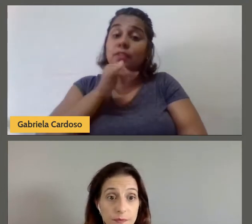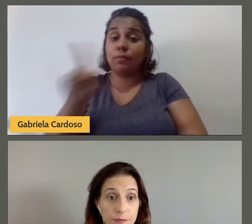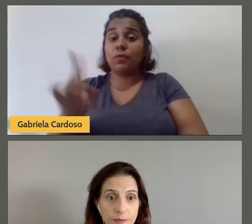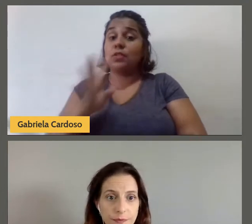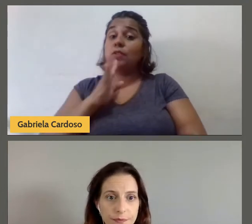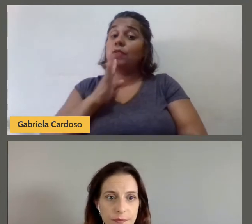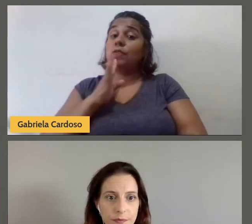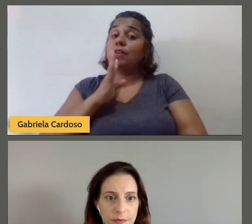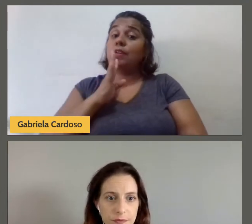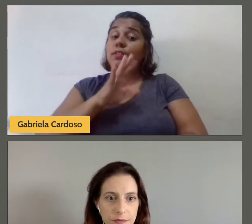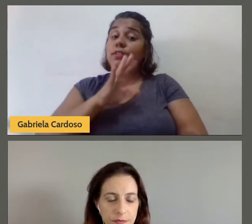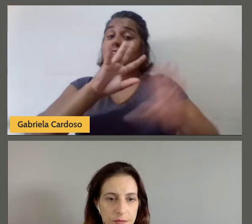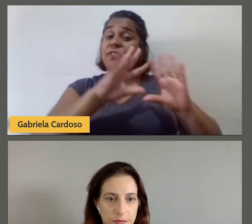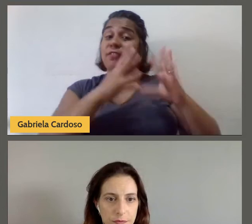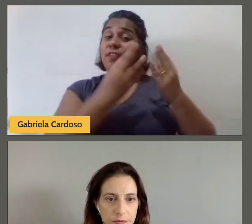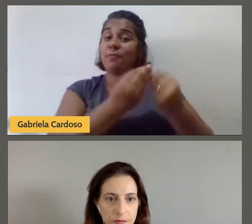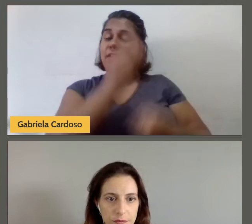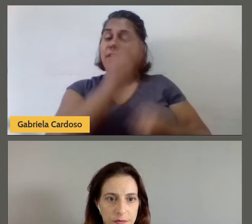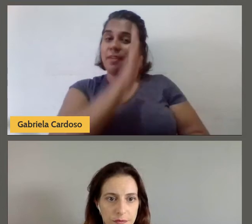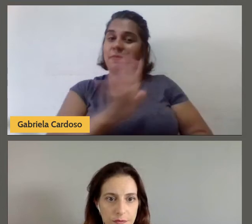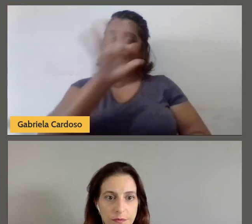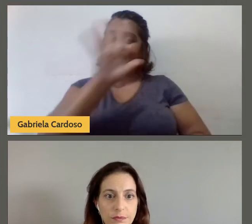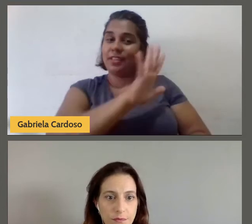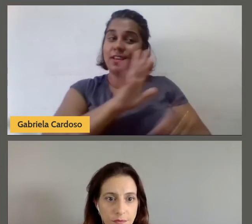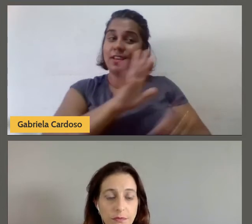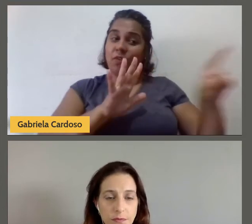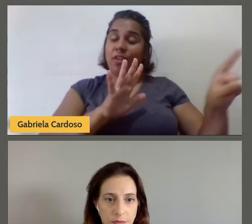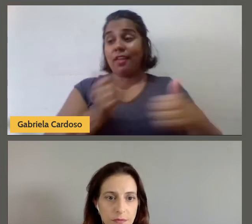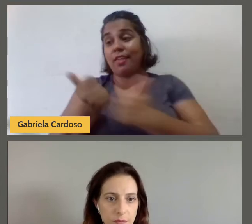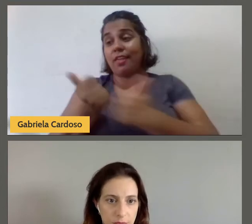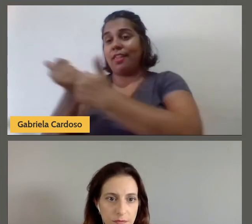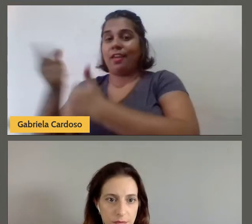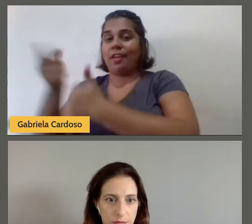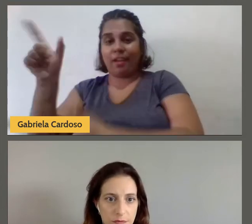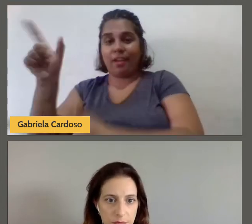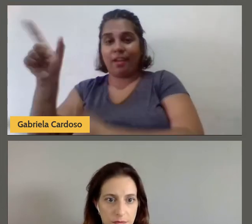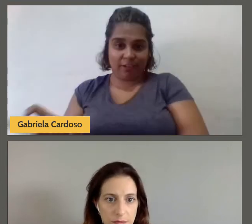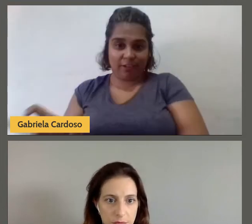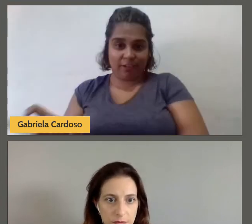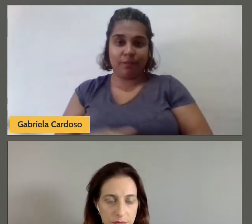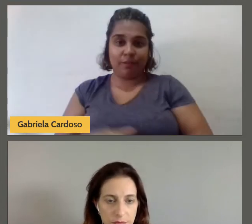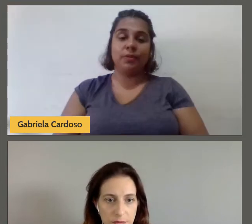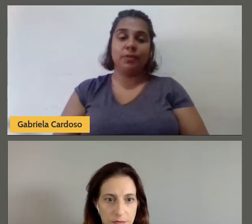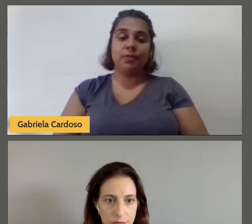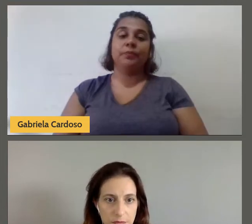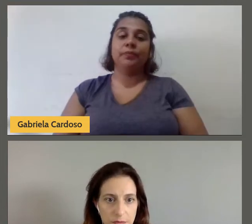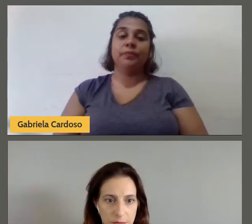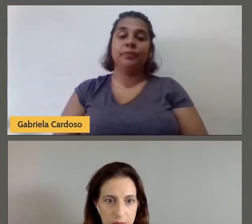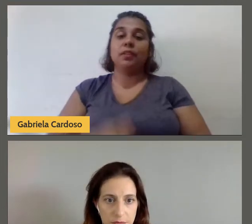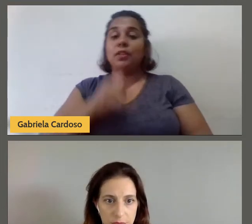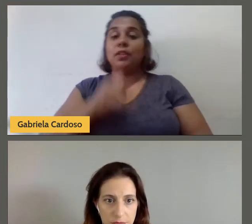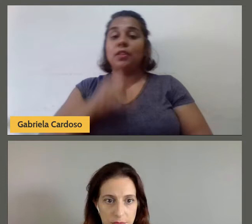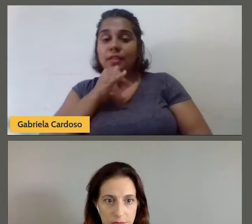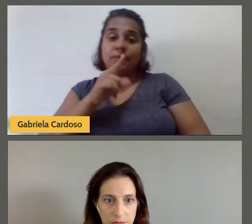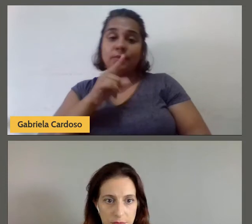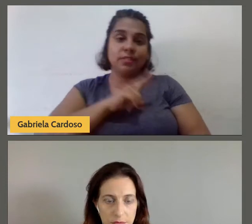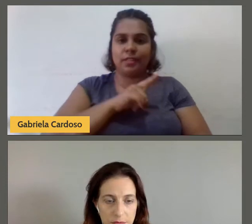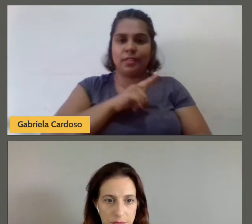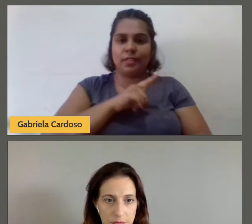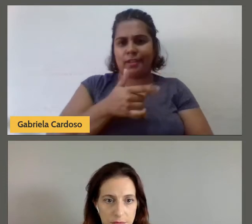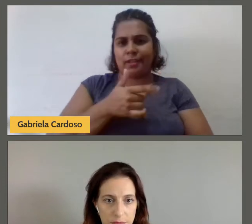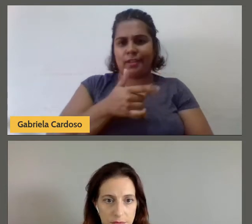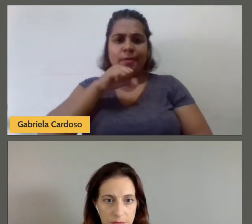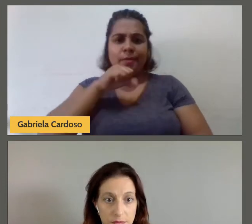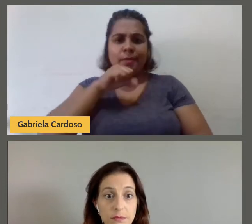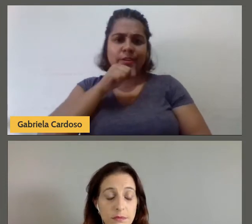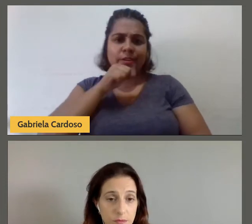ali um primeiro núcleo de apoio para você fazer o que todas nós fazemos, porque você tem a mãe, você tem a tia, você tem a sogra, então você consegue, né,